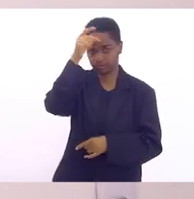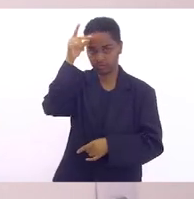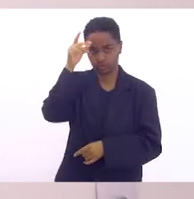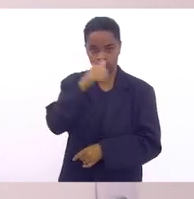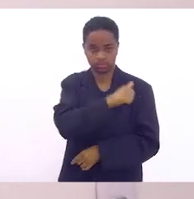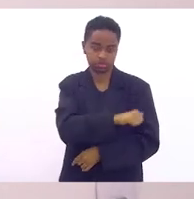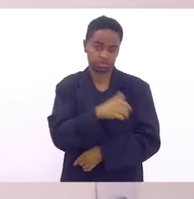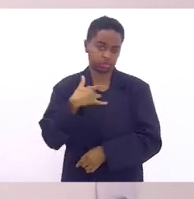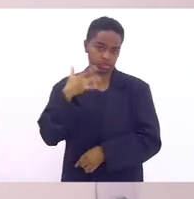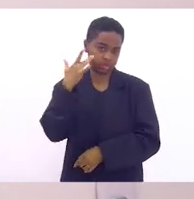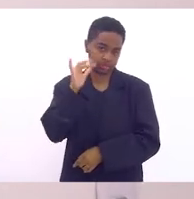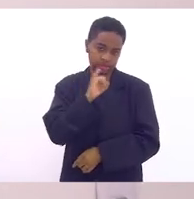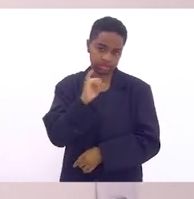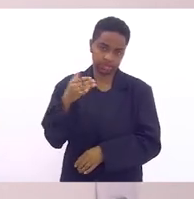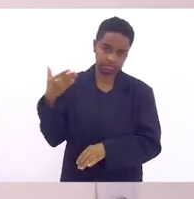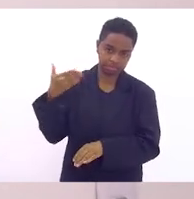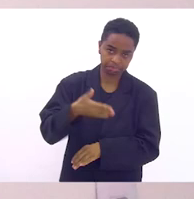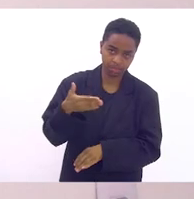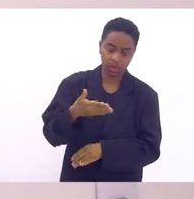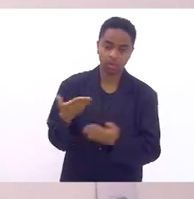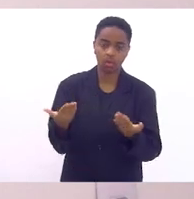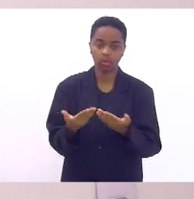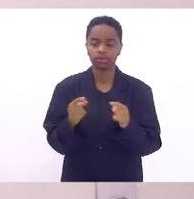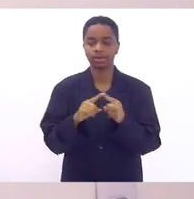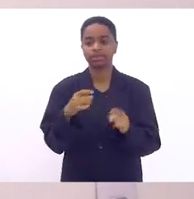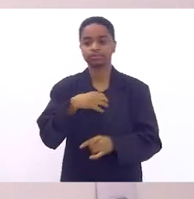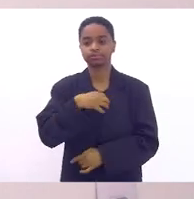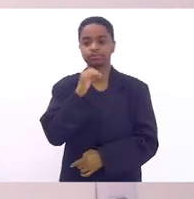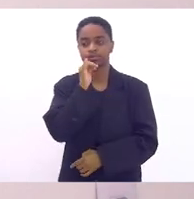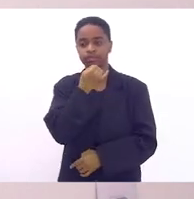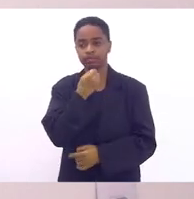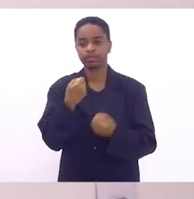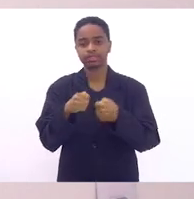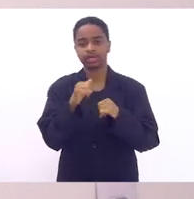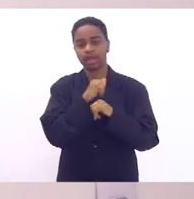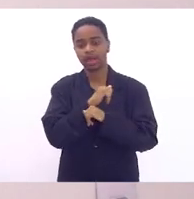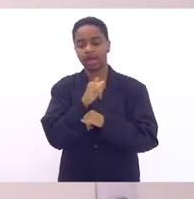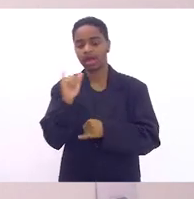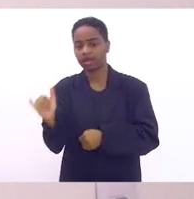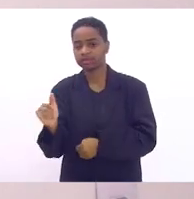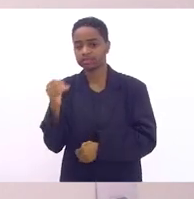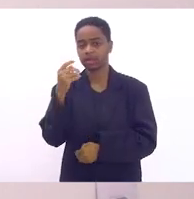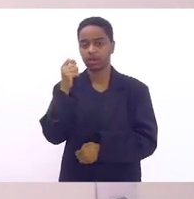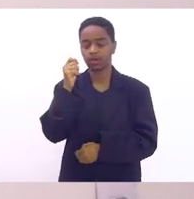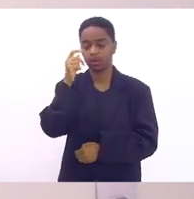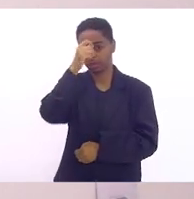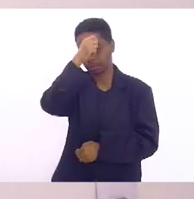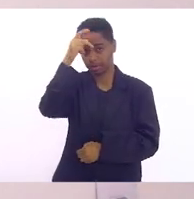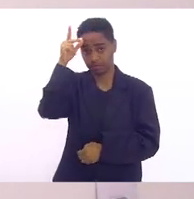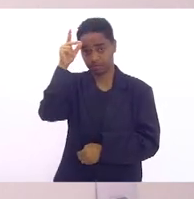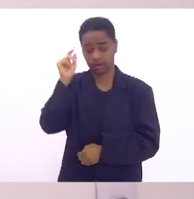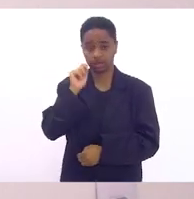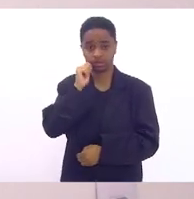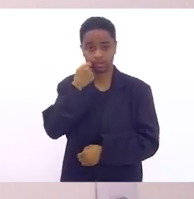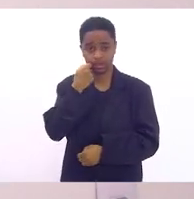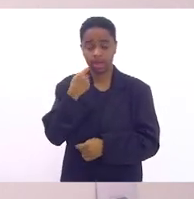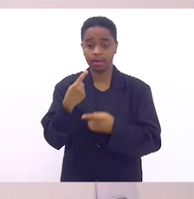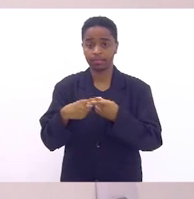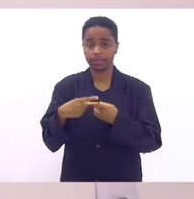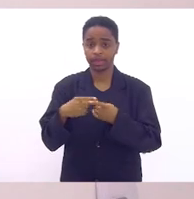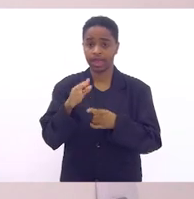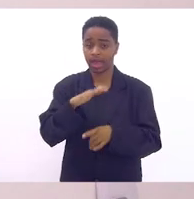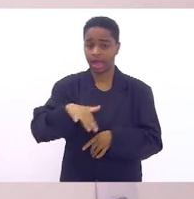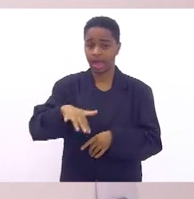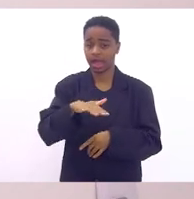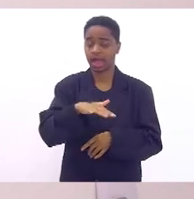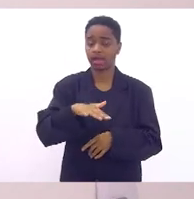tem alguém hoje aqui da prefeitura eu fi triste a gente alertar o nosso prefeito Eduardo pais que a agenda do complexo econômico indistrial da saú